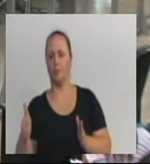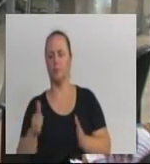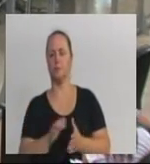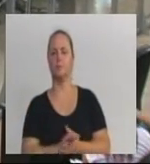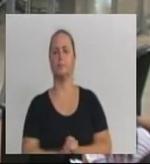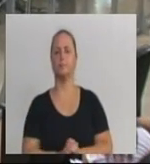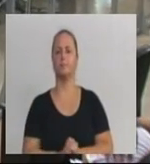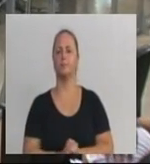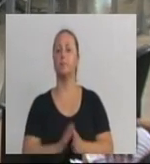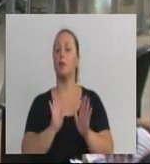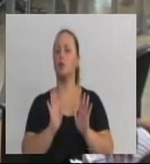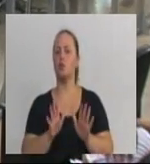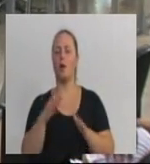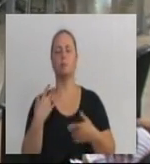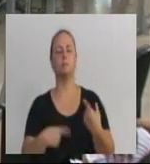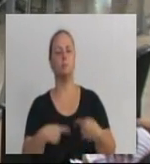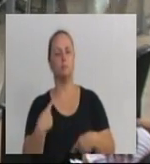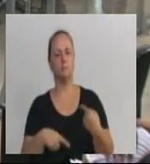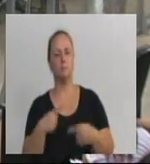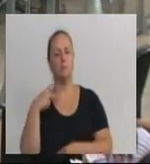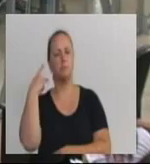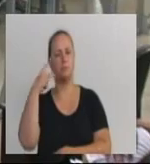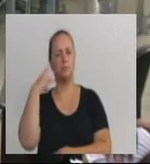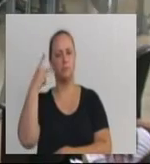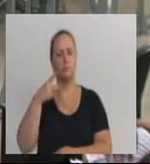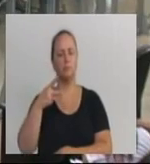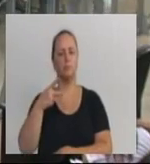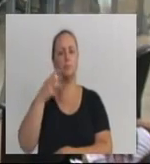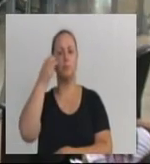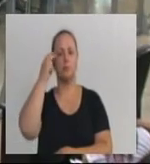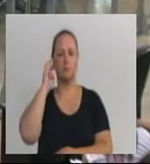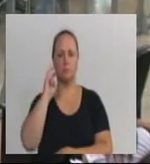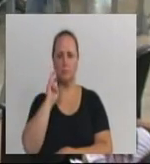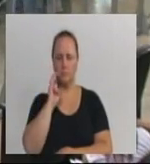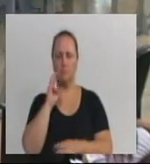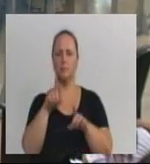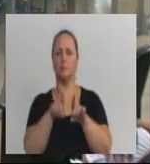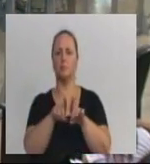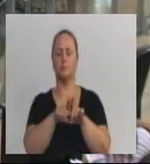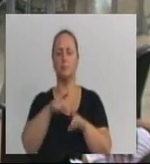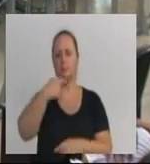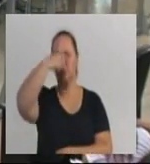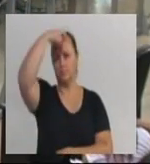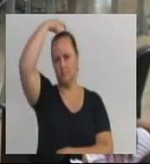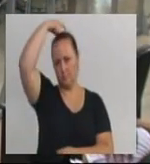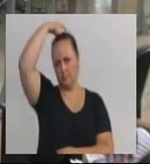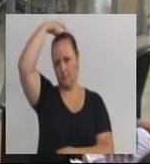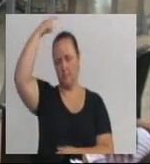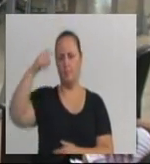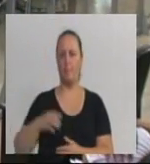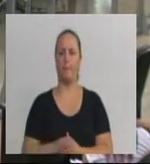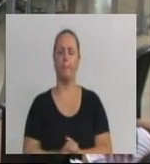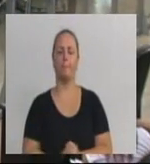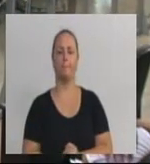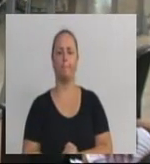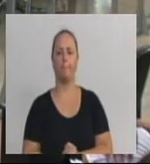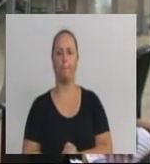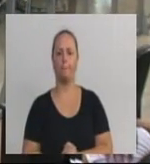já discutidos pelo vereador Vanderlei e pelo vereador Adriano Pereira.